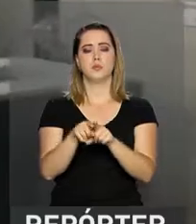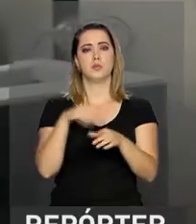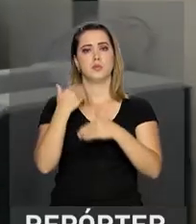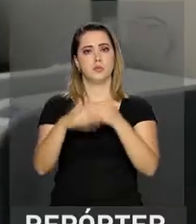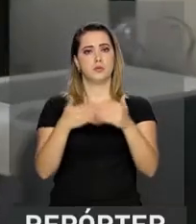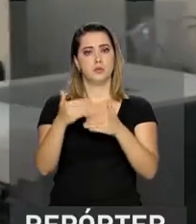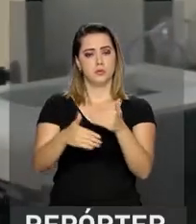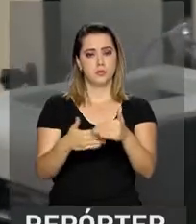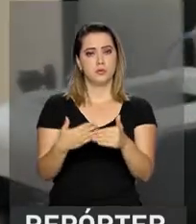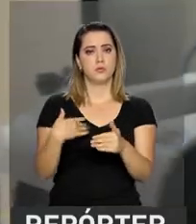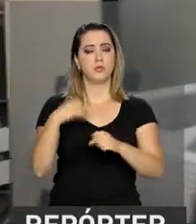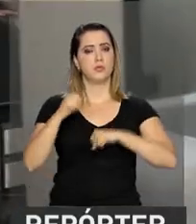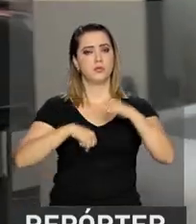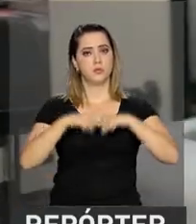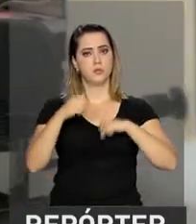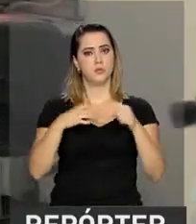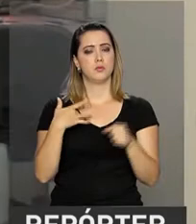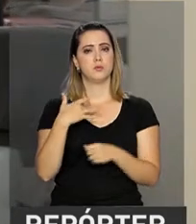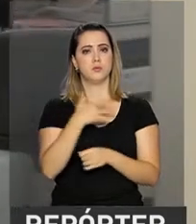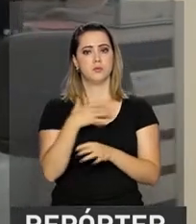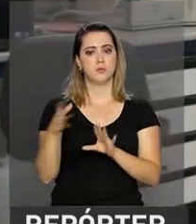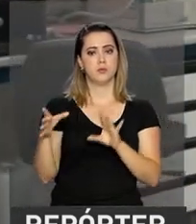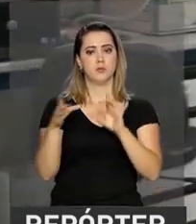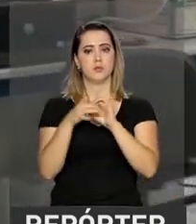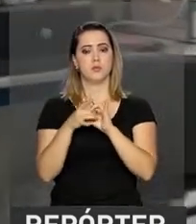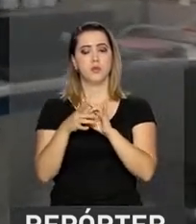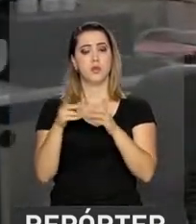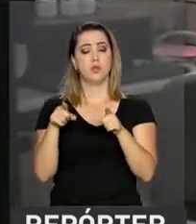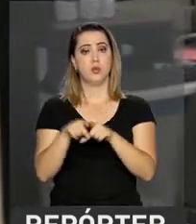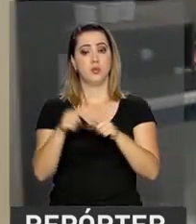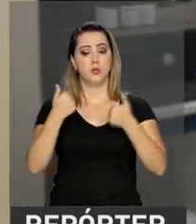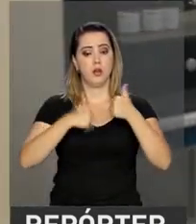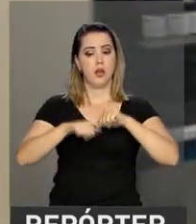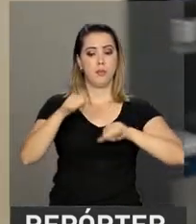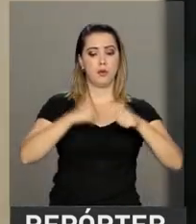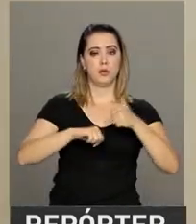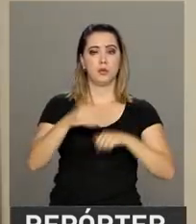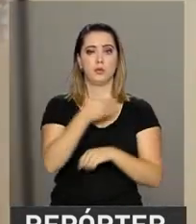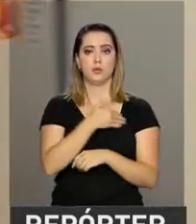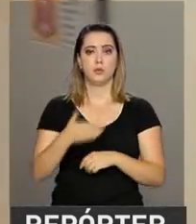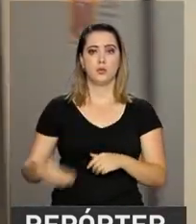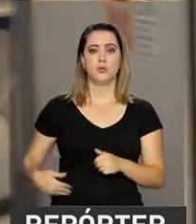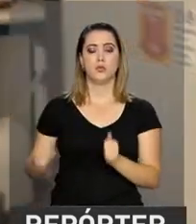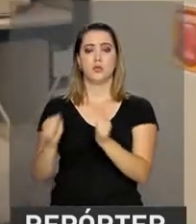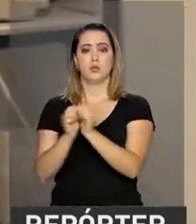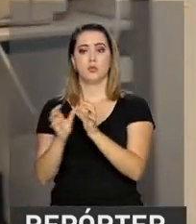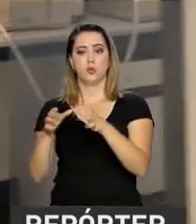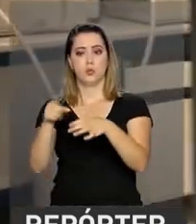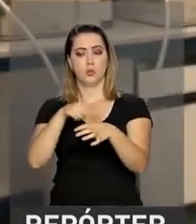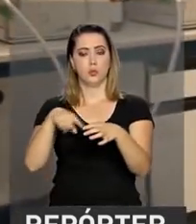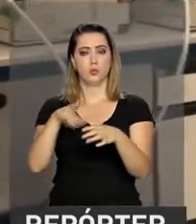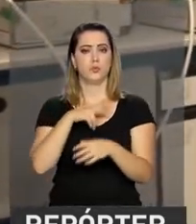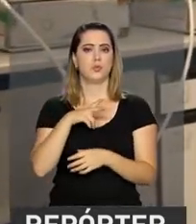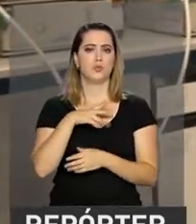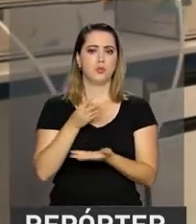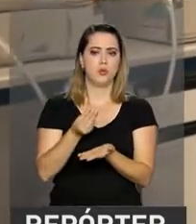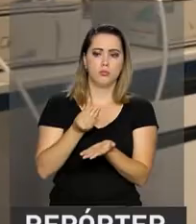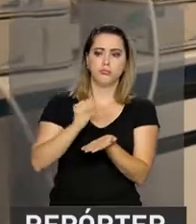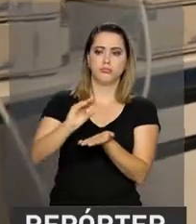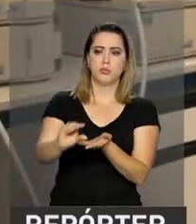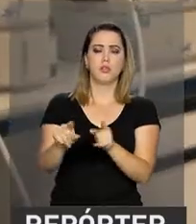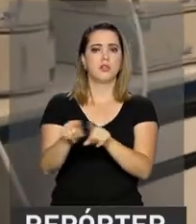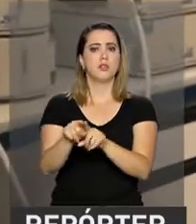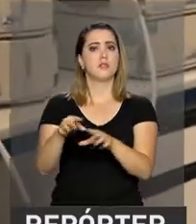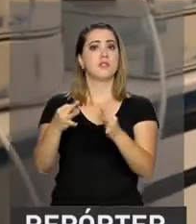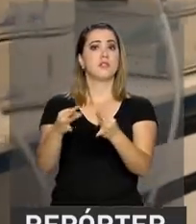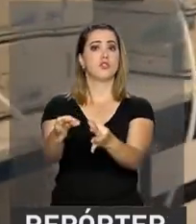na Saúde, que incentiva parcerias entre laboratórios públicos e instituições privadas. Os convênios geram transferência de